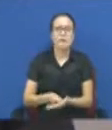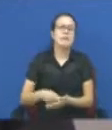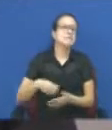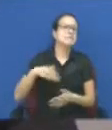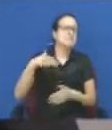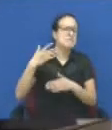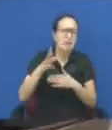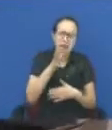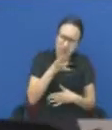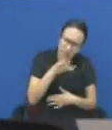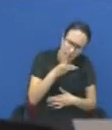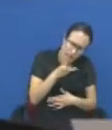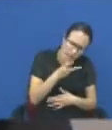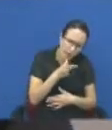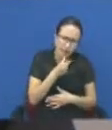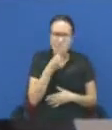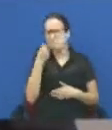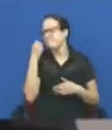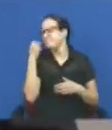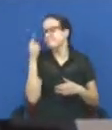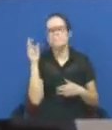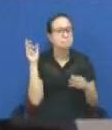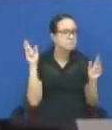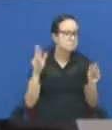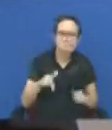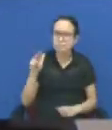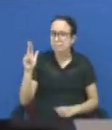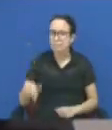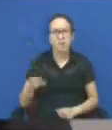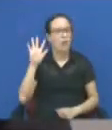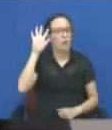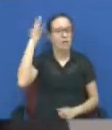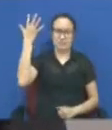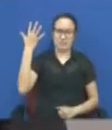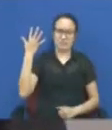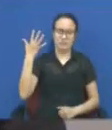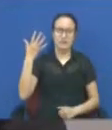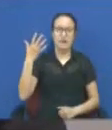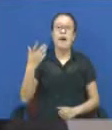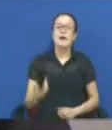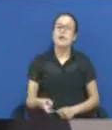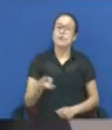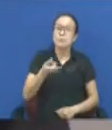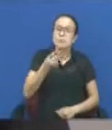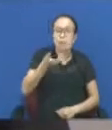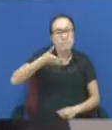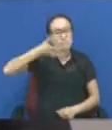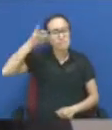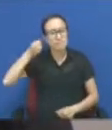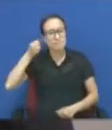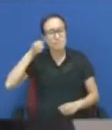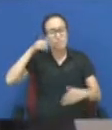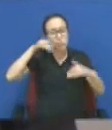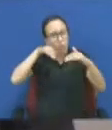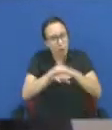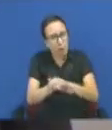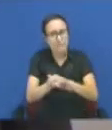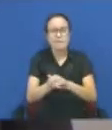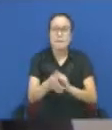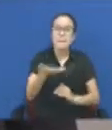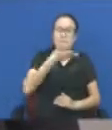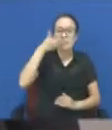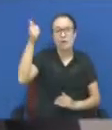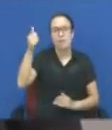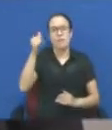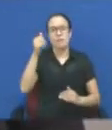nunca resolve. Você tendo um fundo municipal e um prazo fixo, isso facilita inclusive para os tribunais. Porque a hora que sai